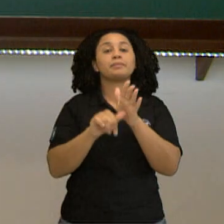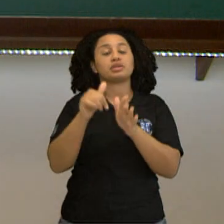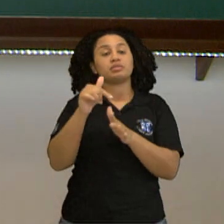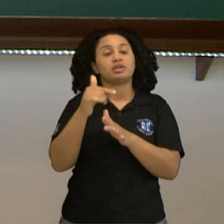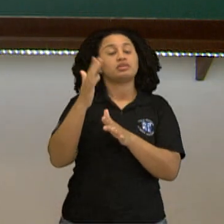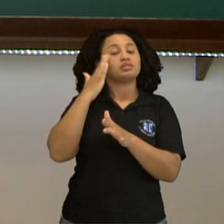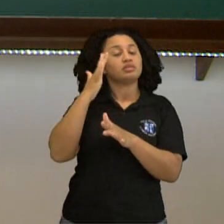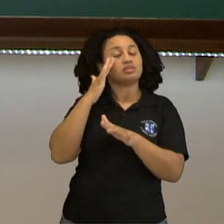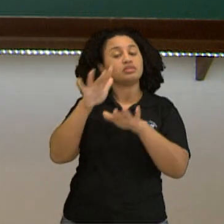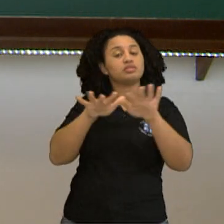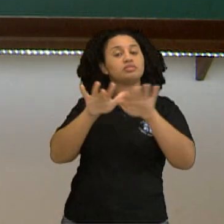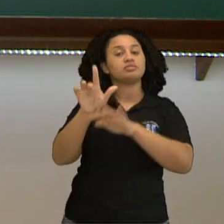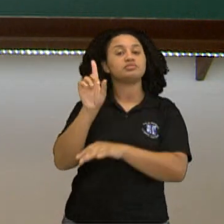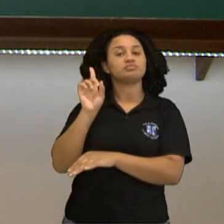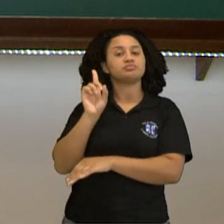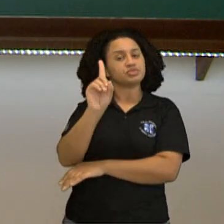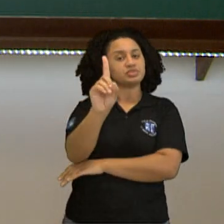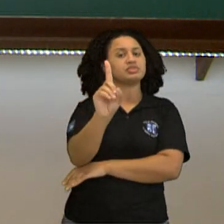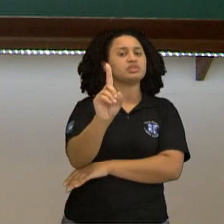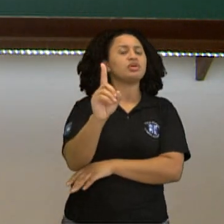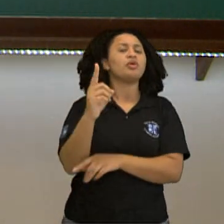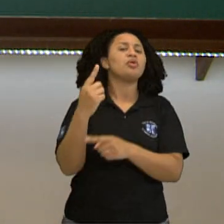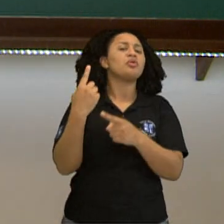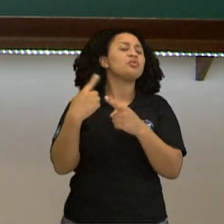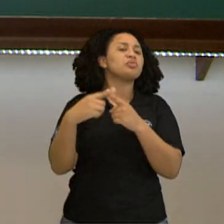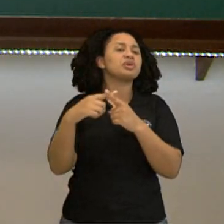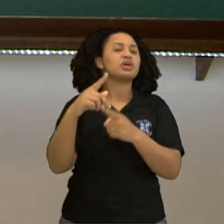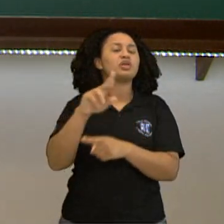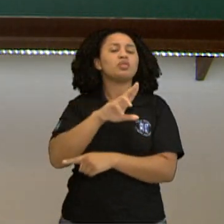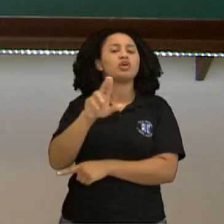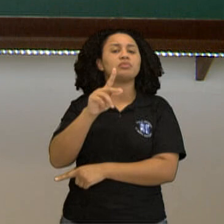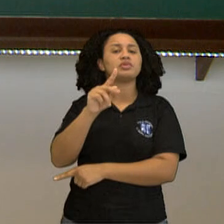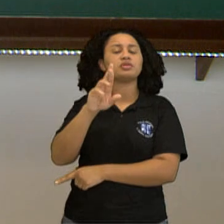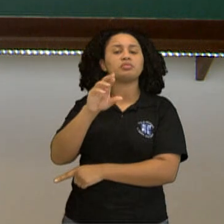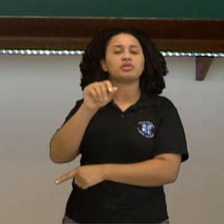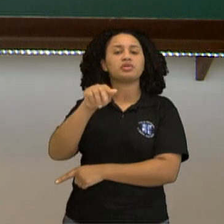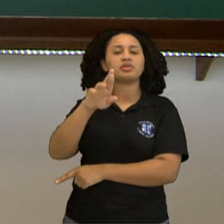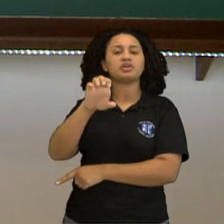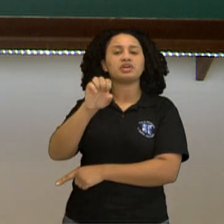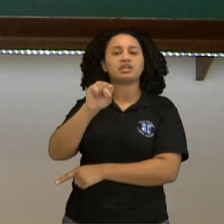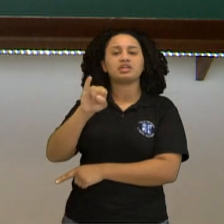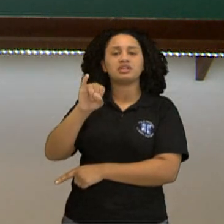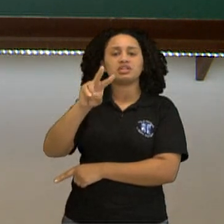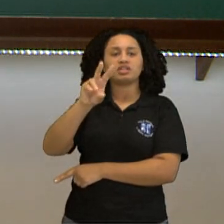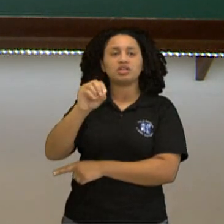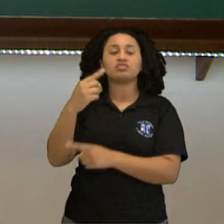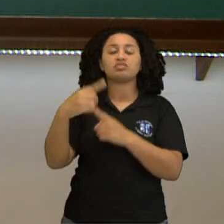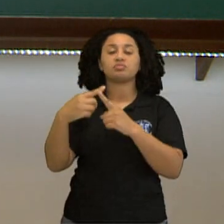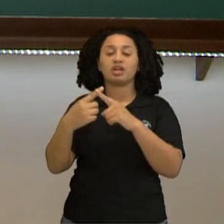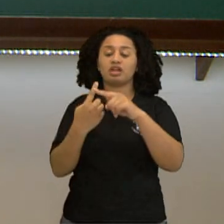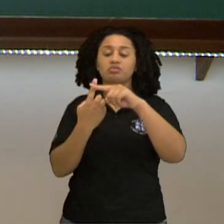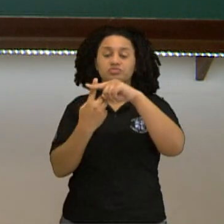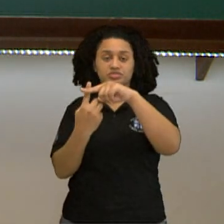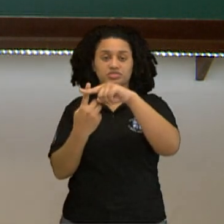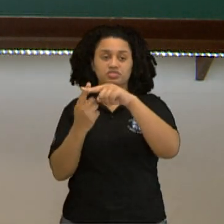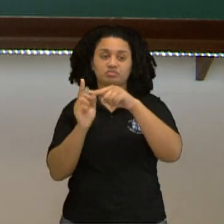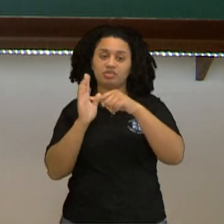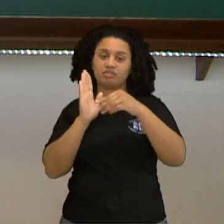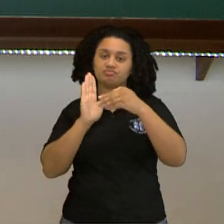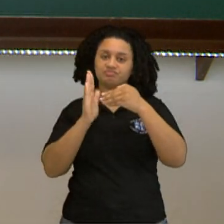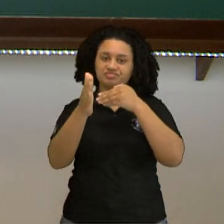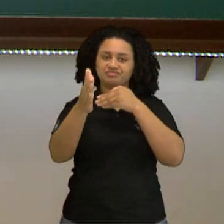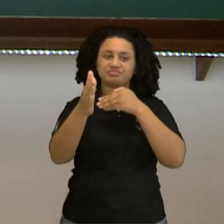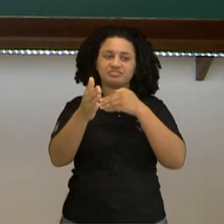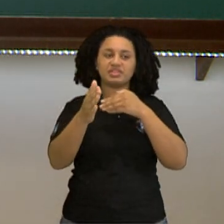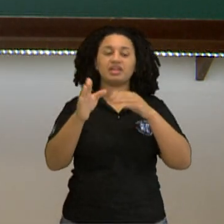esse movimento, ele é progressivo, ou seja, ele é positivo porque eu estou a favor da trajetória. Nós